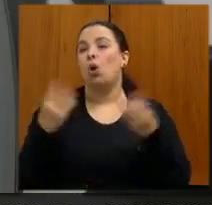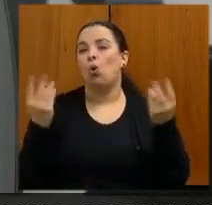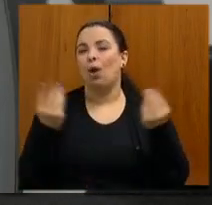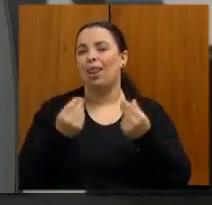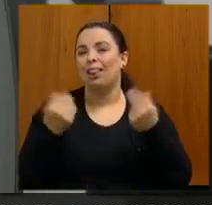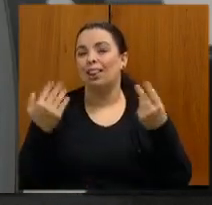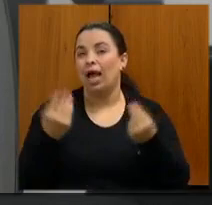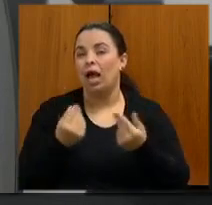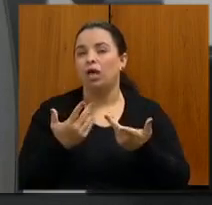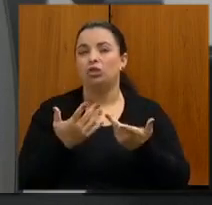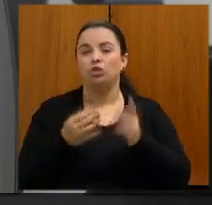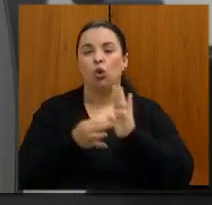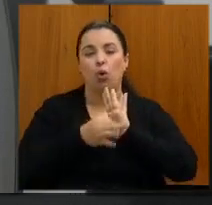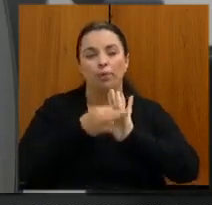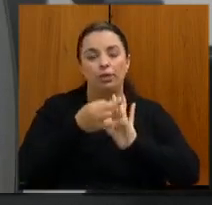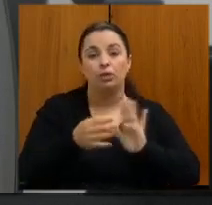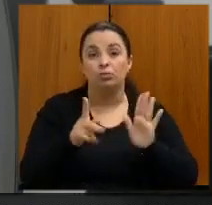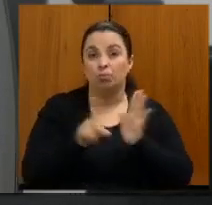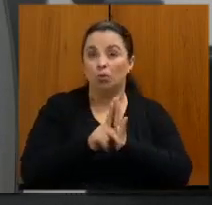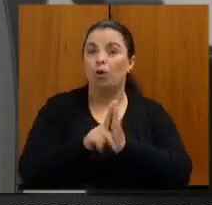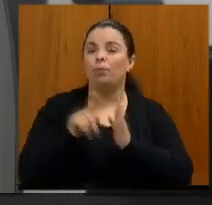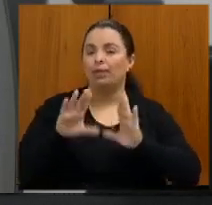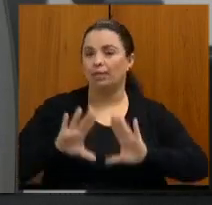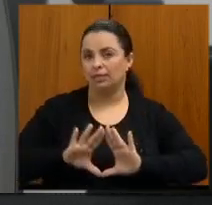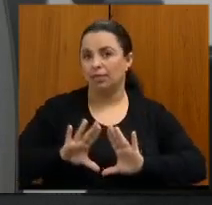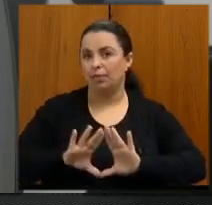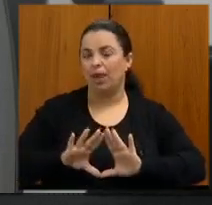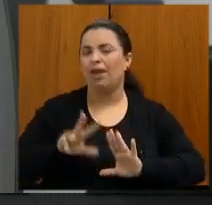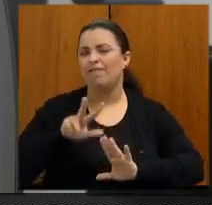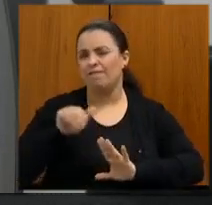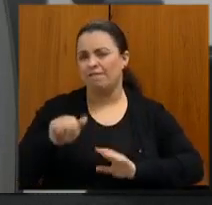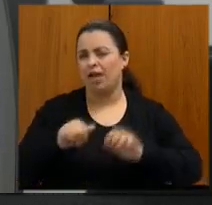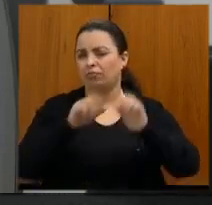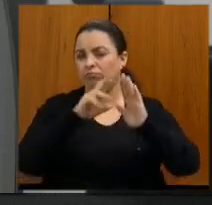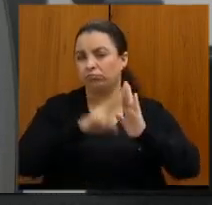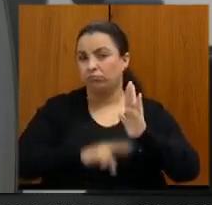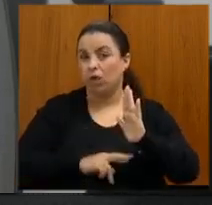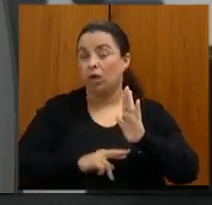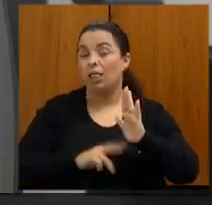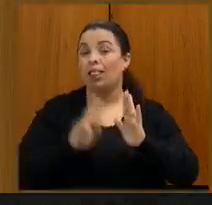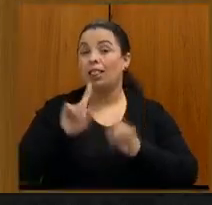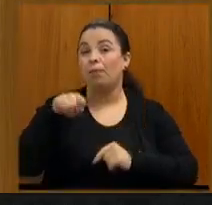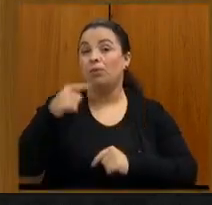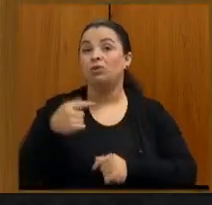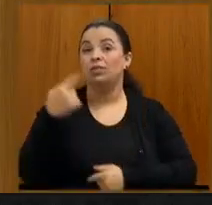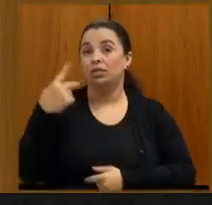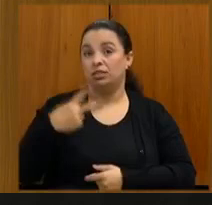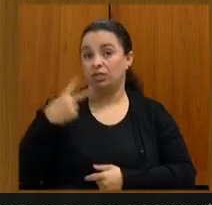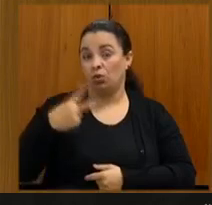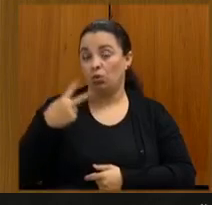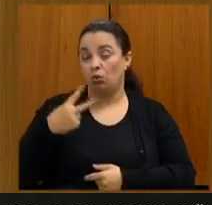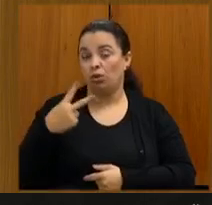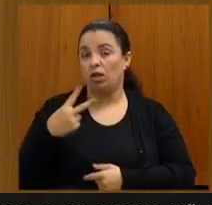do Estado de Minas Gerais será é confeccionado a partir da segunda audiência